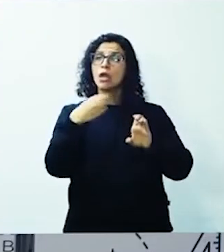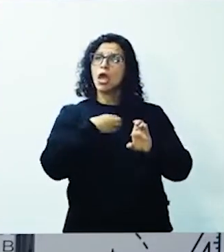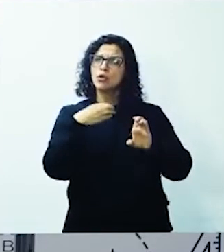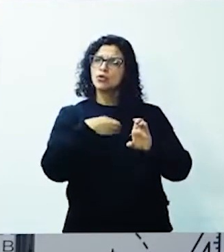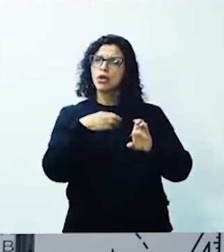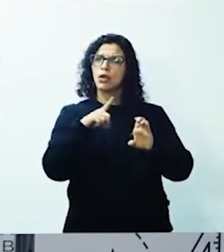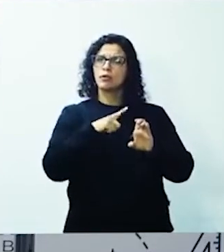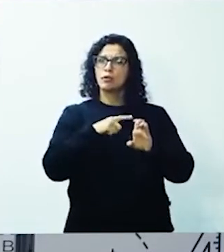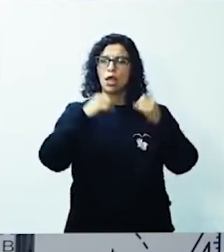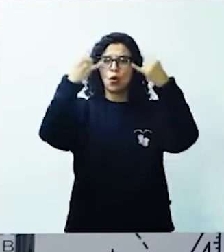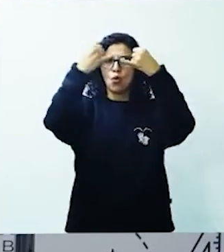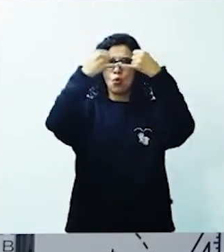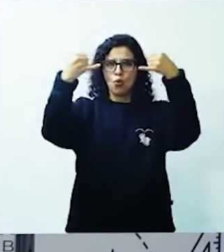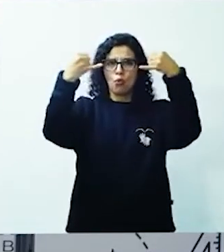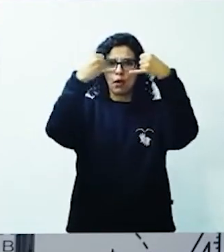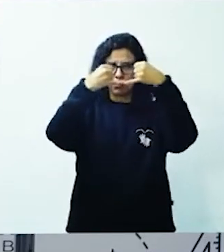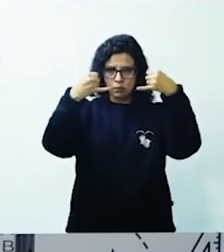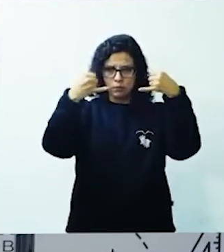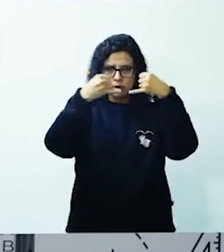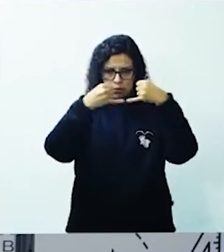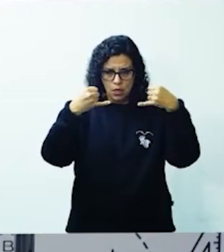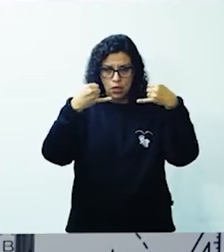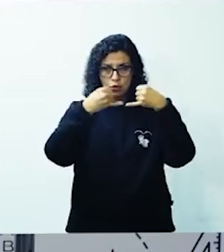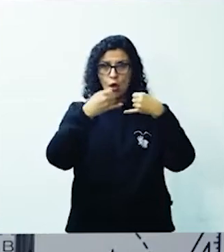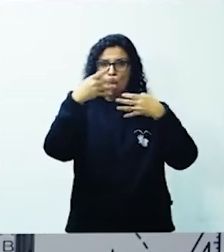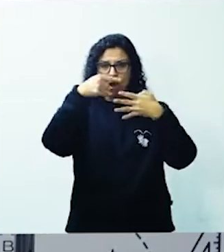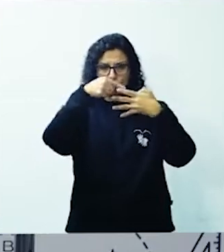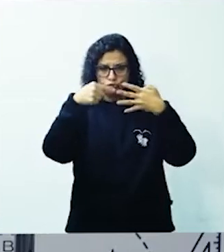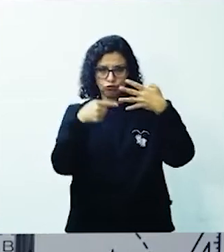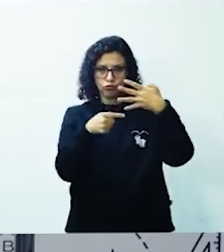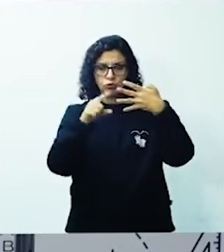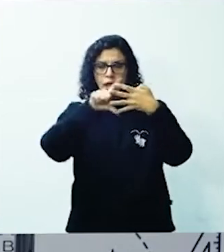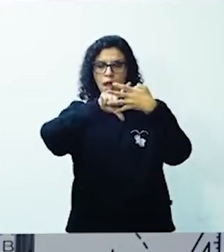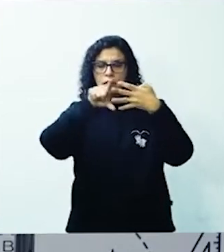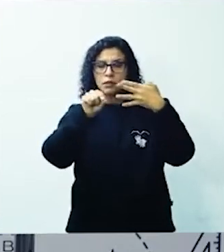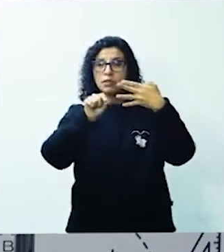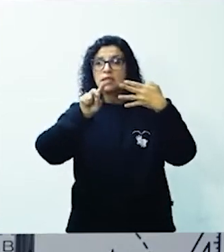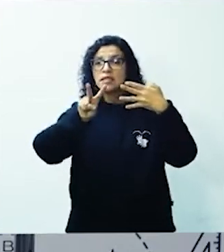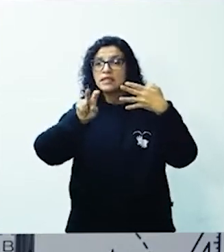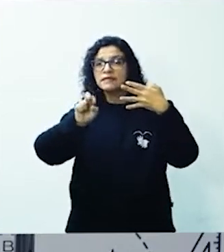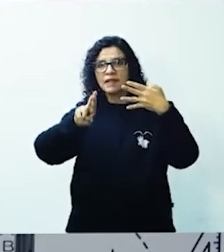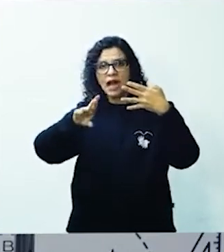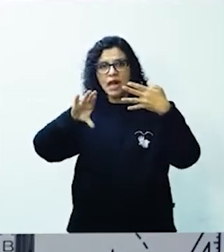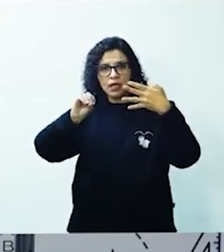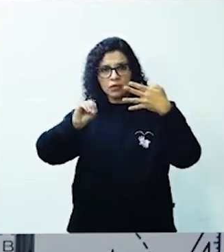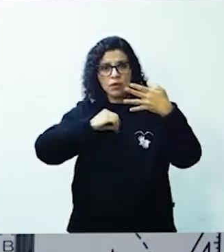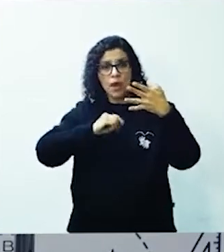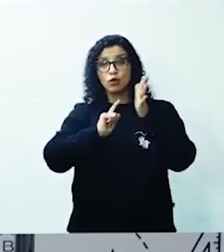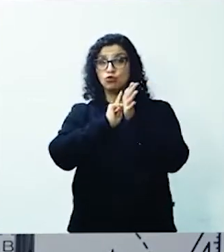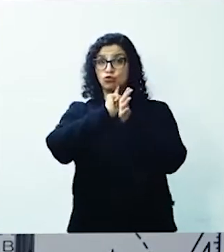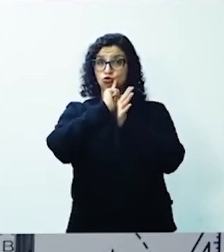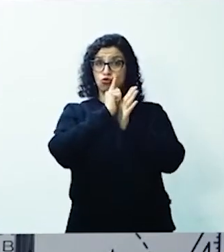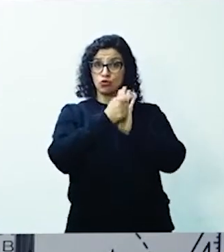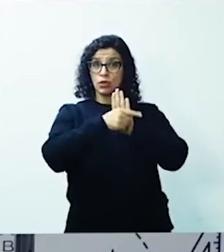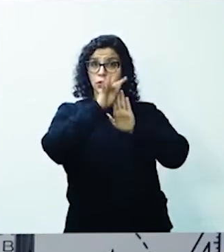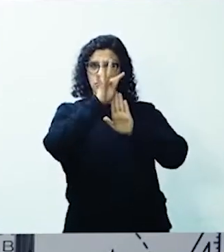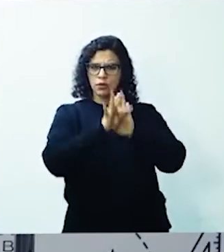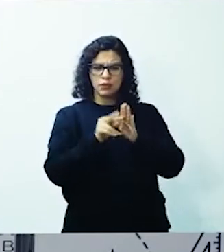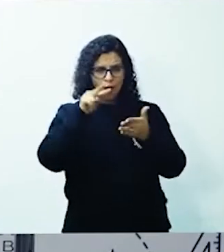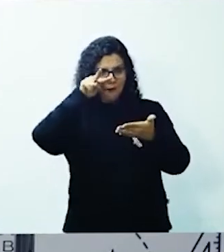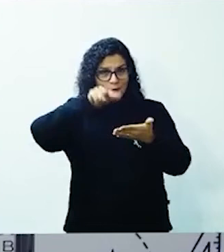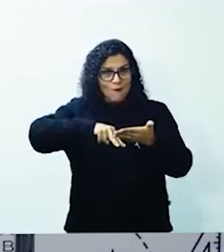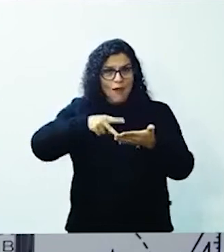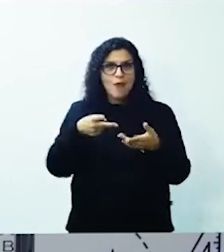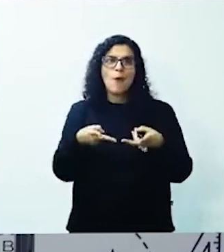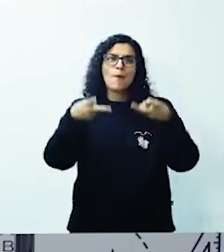formato. Ele tem a forma, né? A estrutura chama-se poema, então ele é um gênero textual. Quando eu olho para um poema, eu